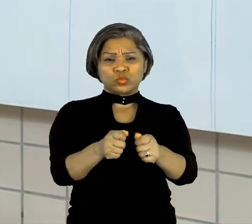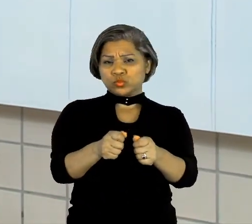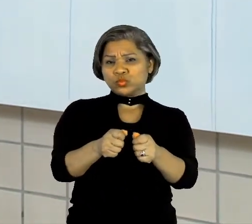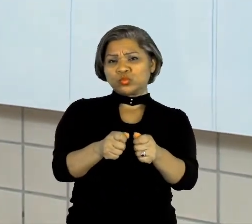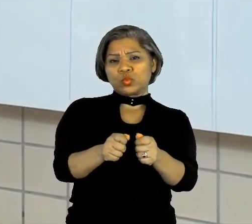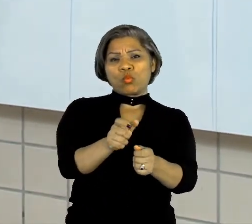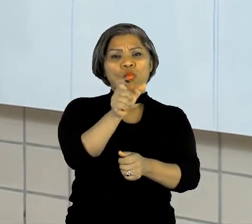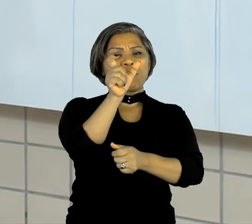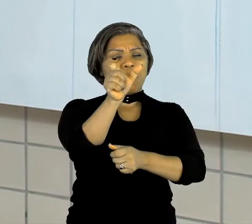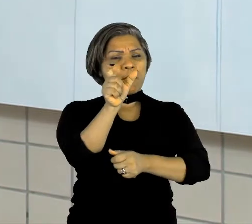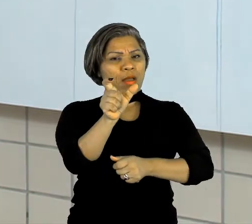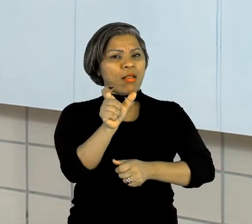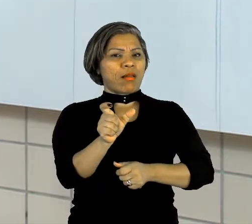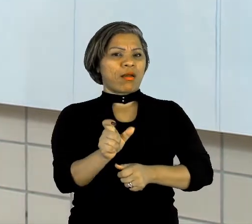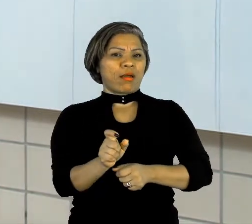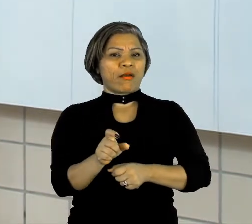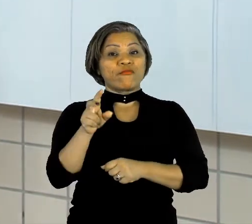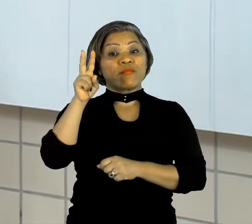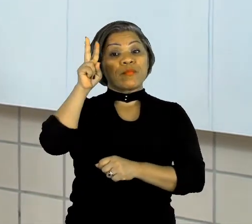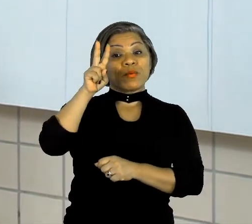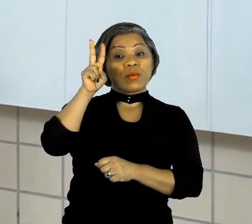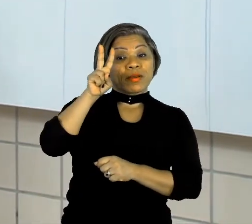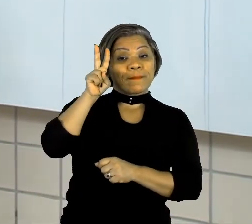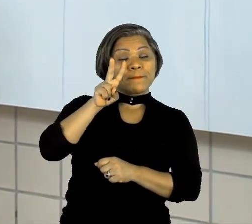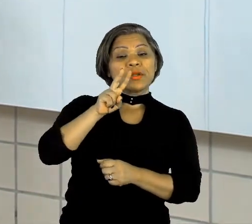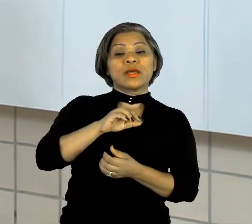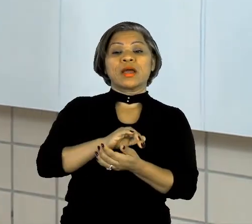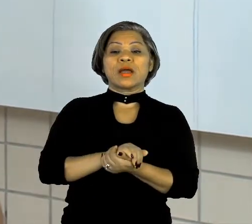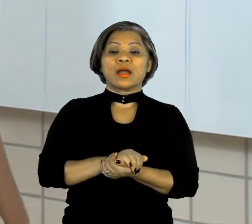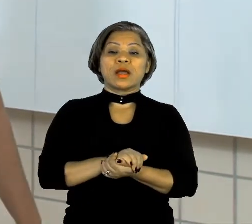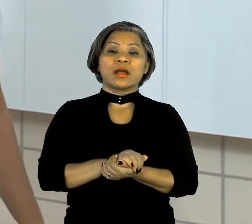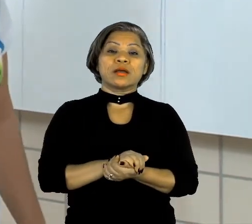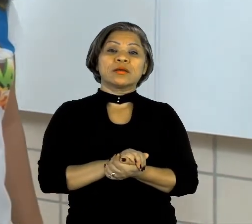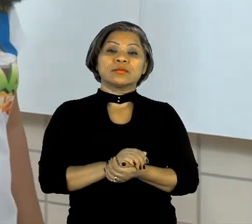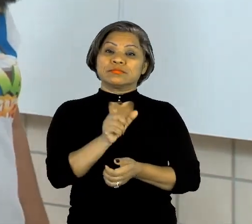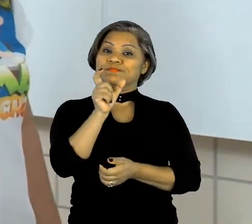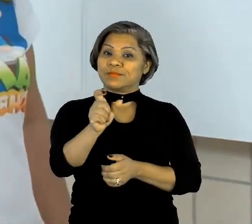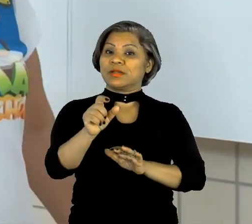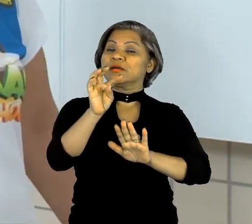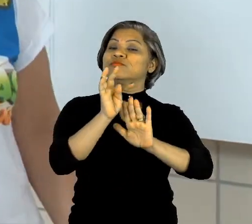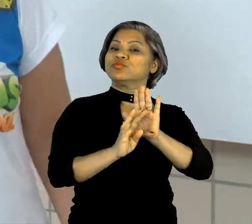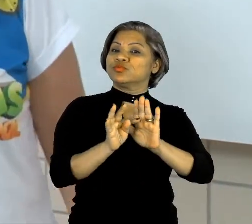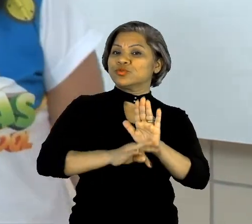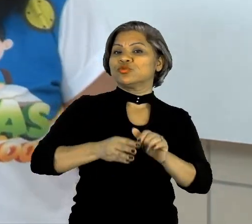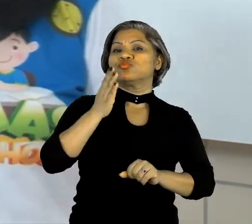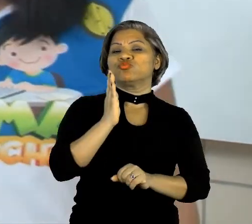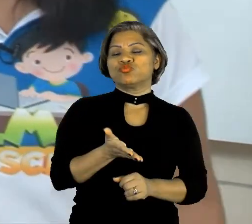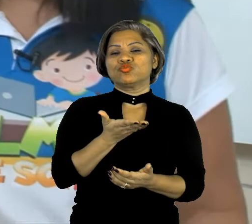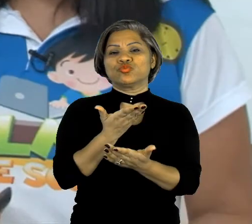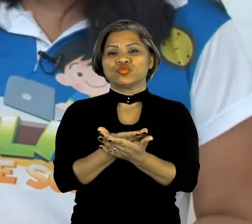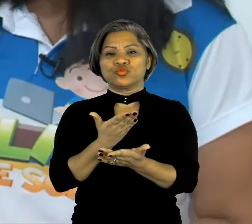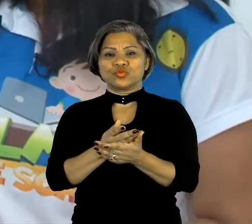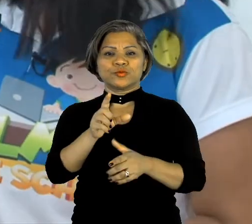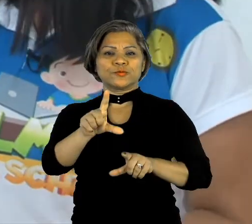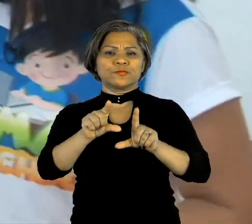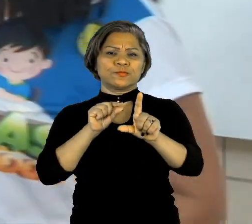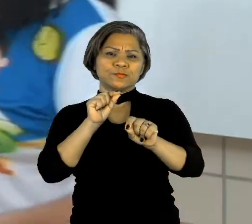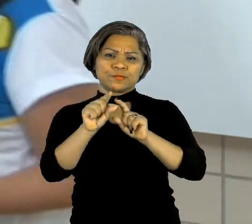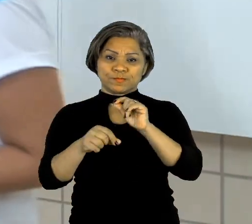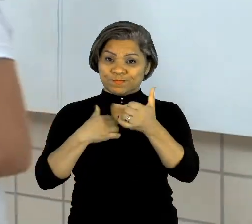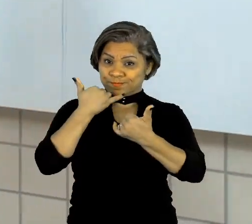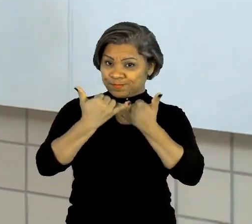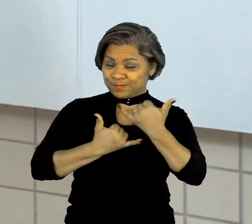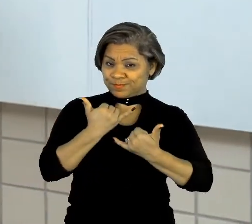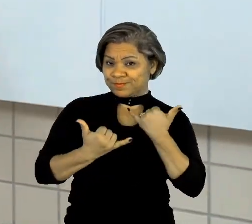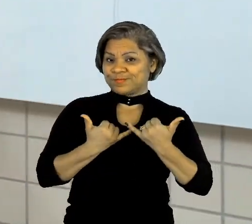Vão lembrar de algumas palavras do texto que nós já estudamos. Vão escolher, selecionar, brincar. E